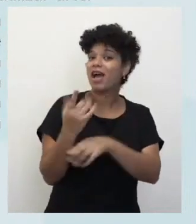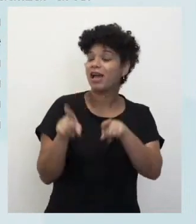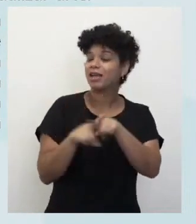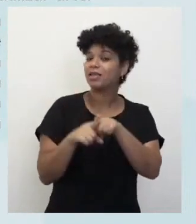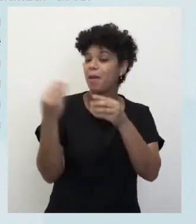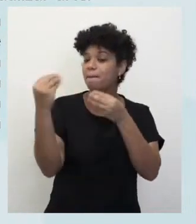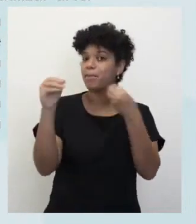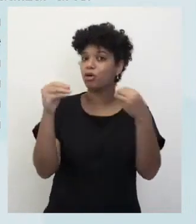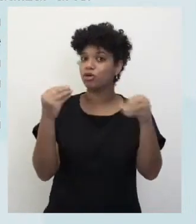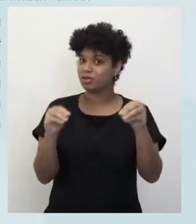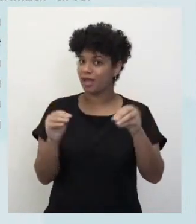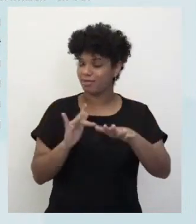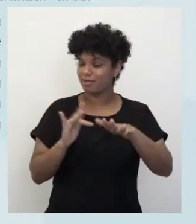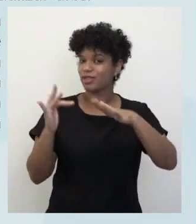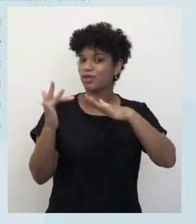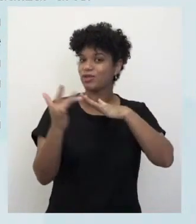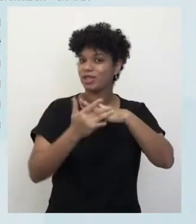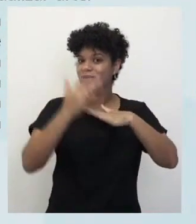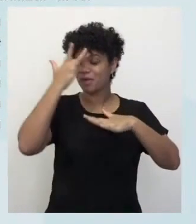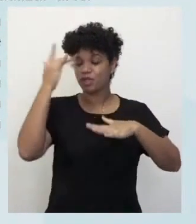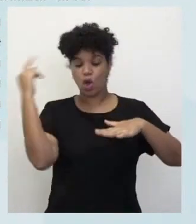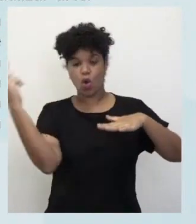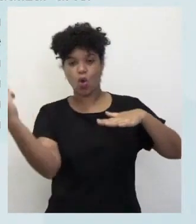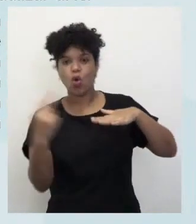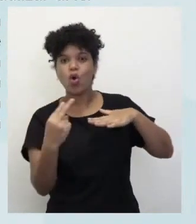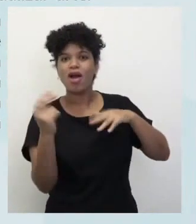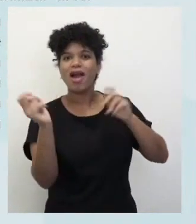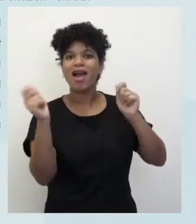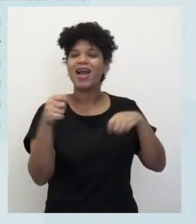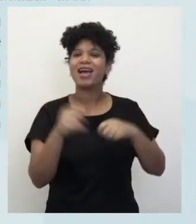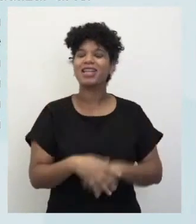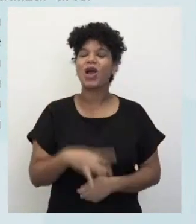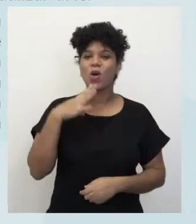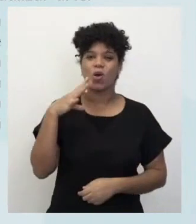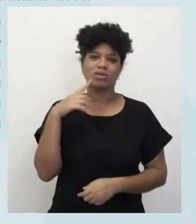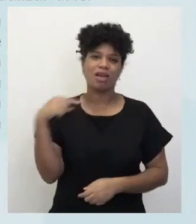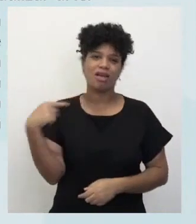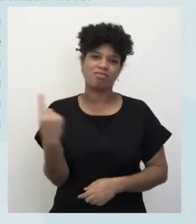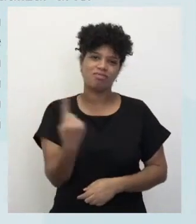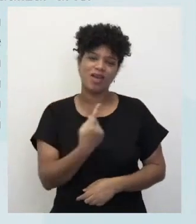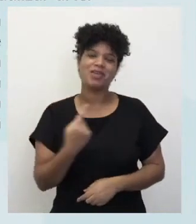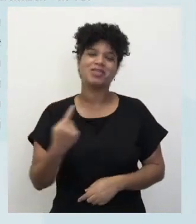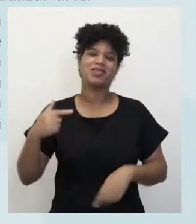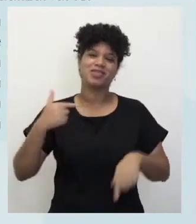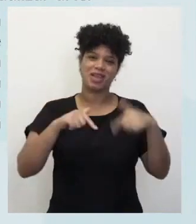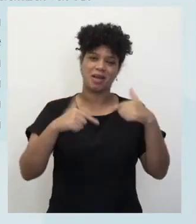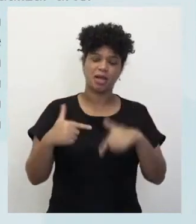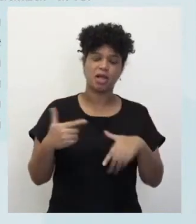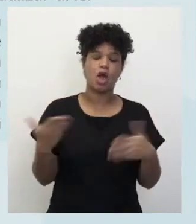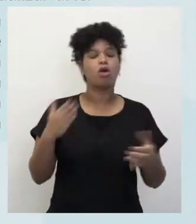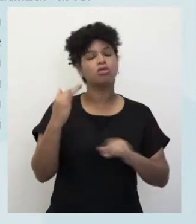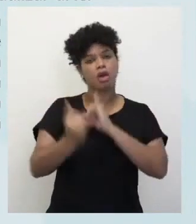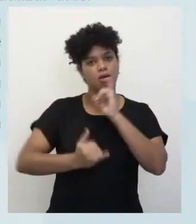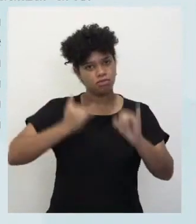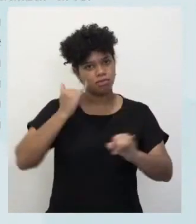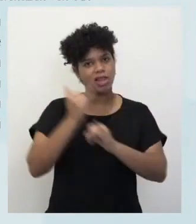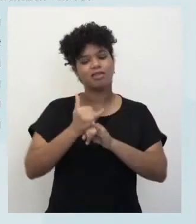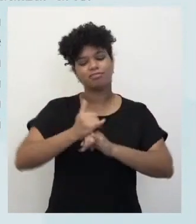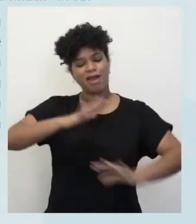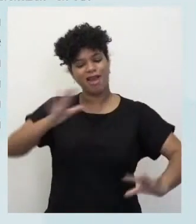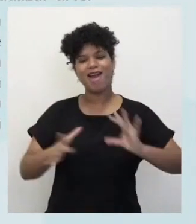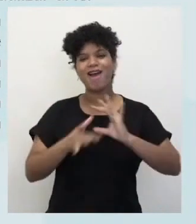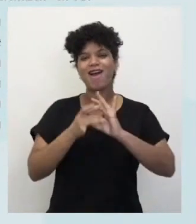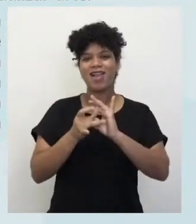Fazer com que outras pessoas, né, conheçam o nosso trabalho, enfim. A internet, nos últimos tempos, ela se tornou uma